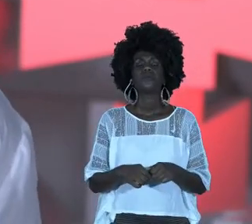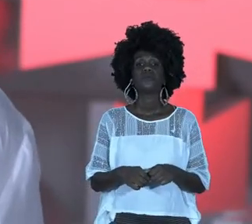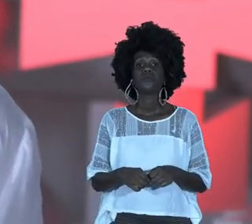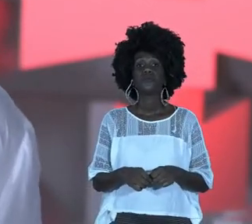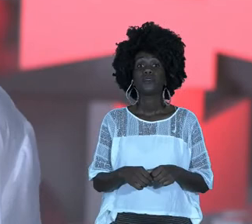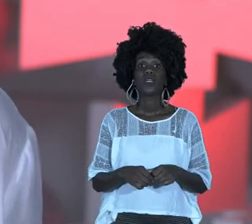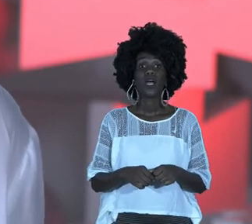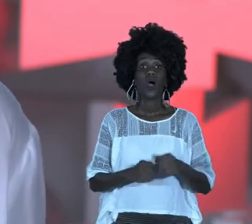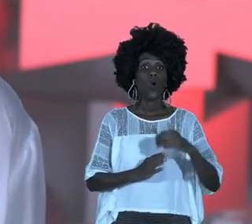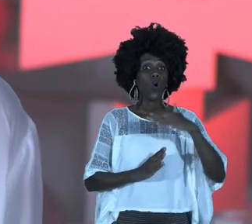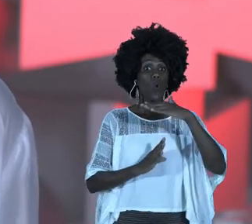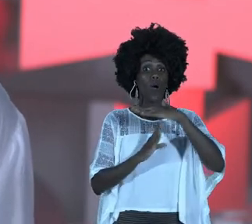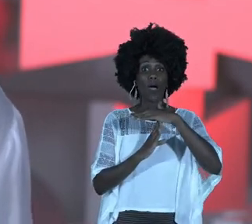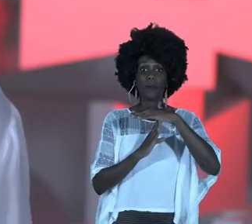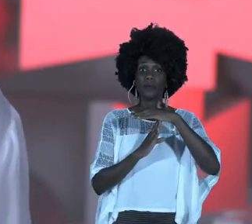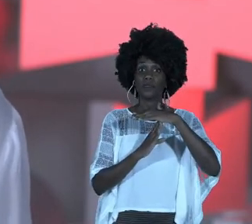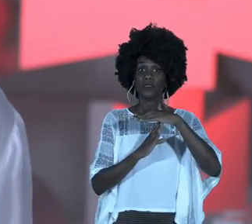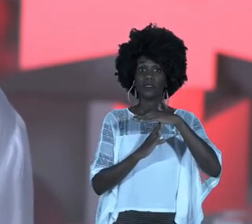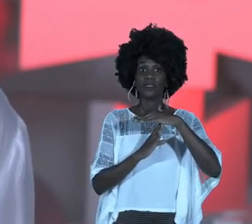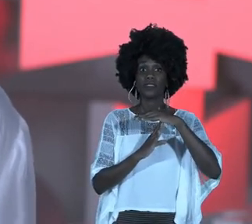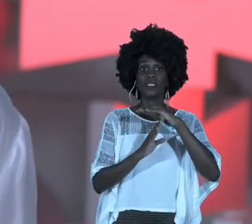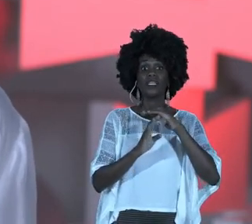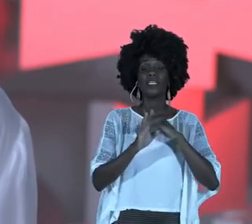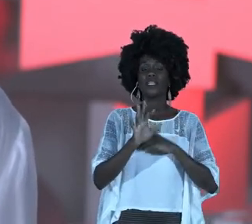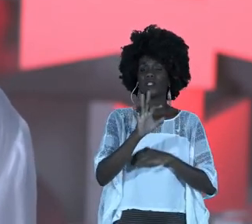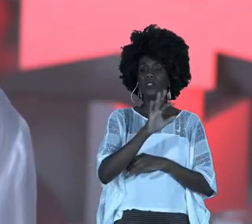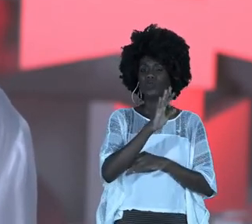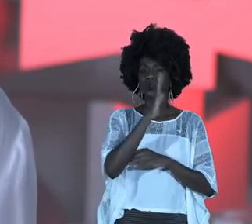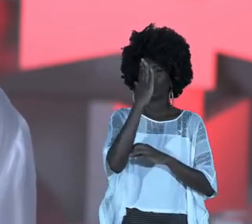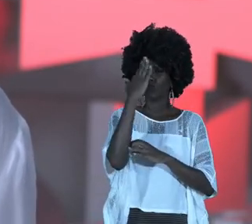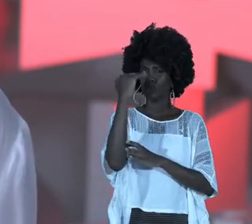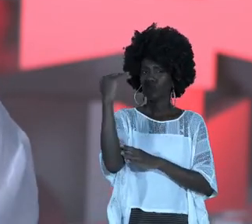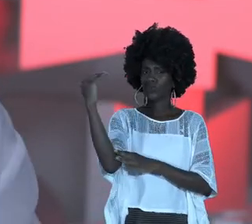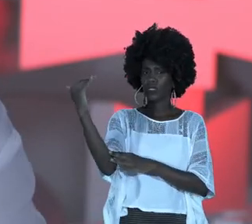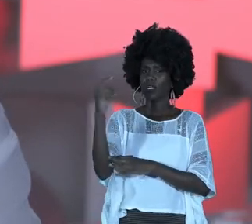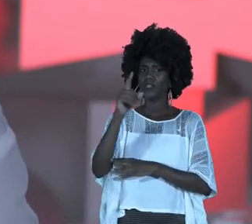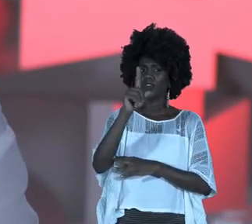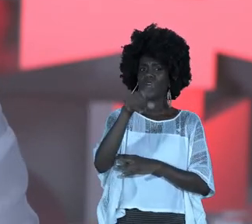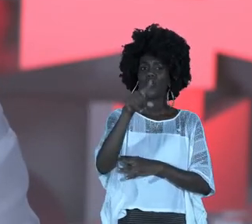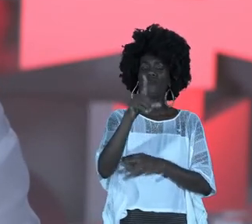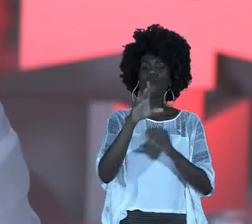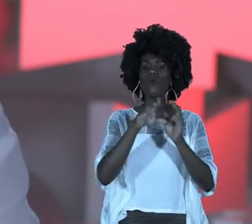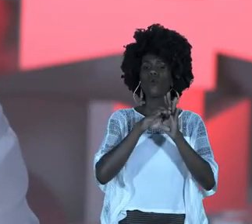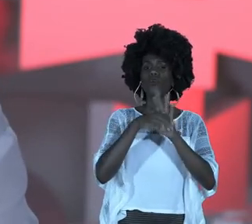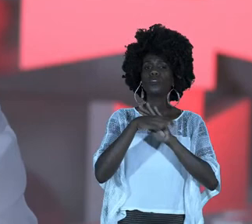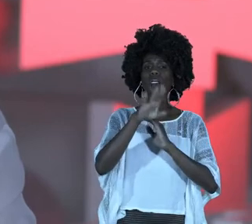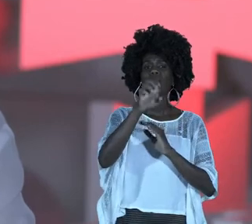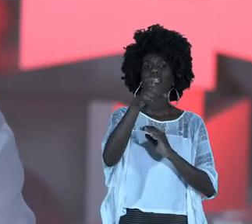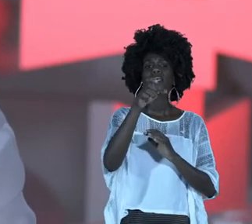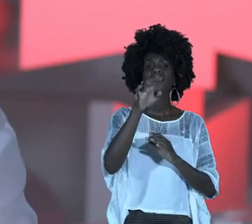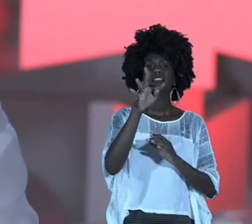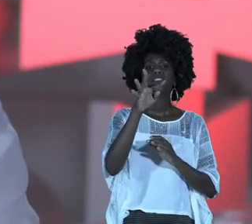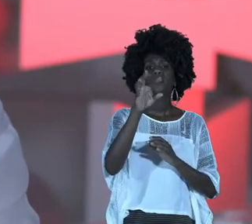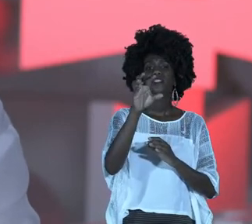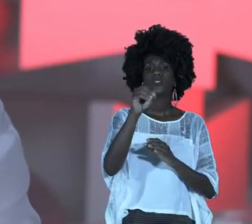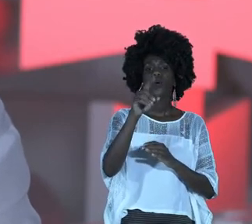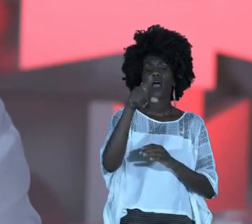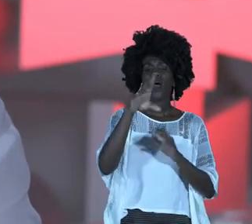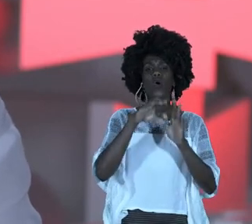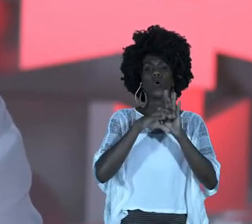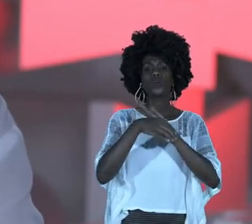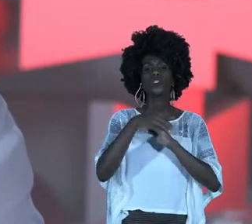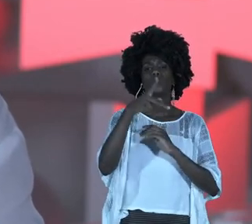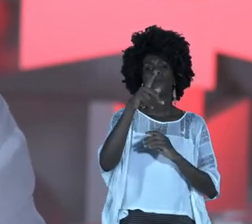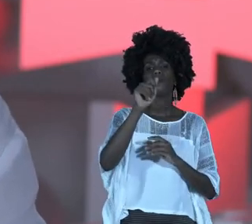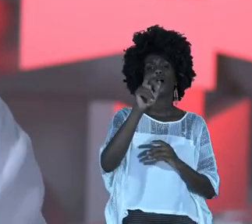O ápice do êxito, eu vou usar a palavra êxito a partir do conceito de êxito de Pareyson, que